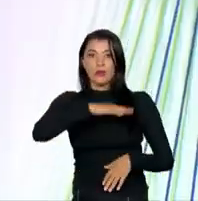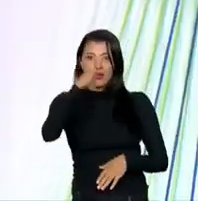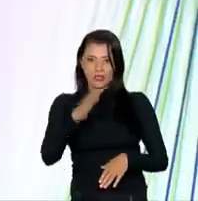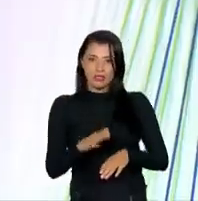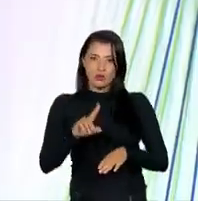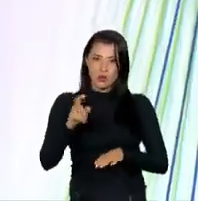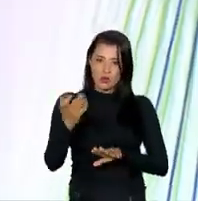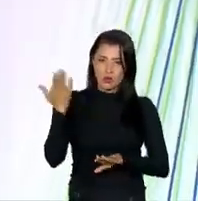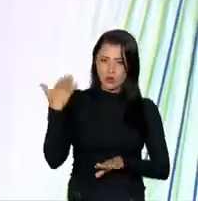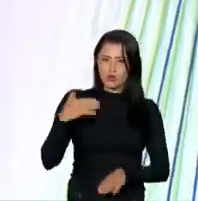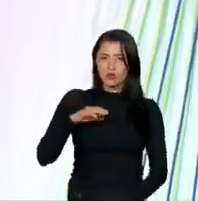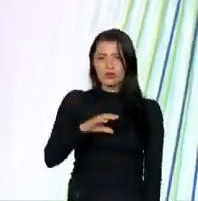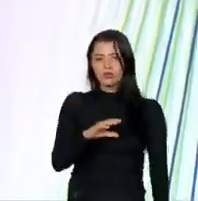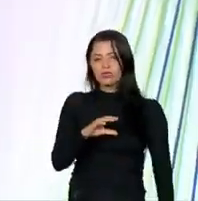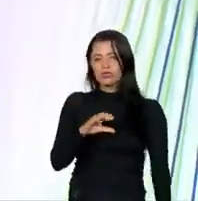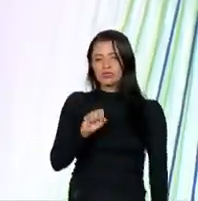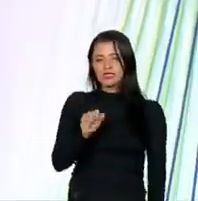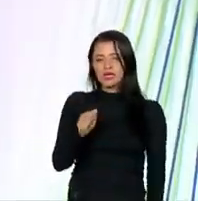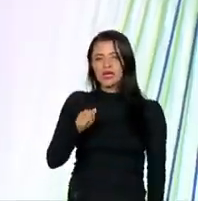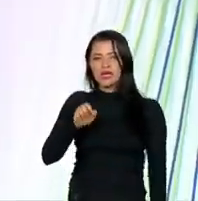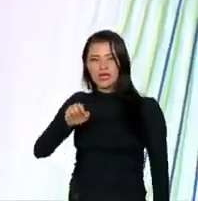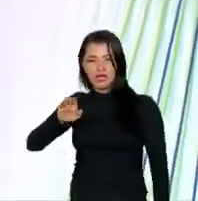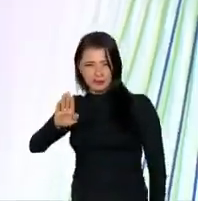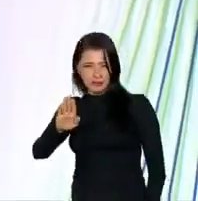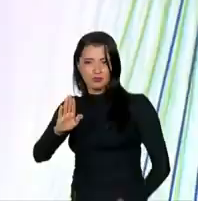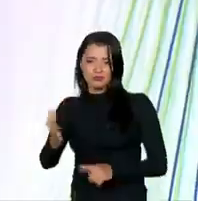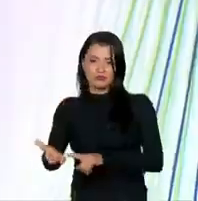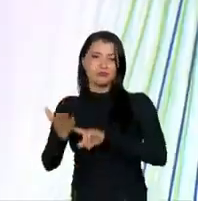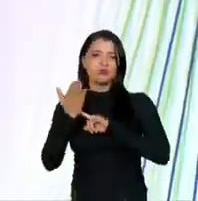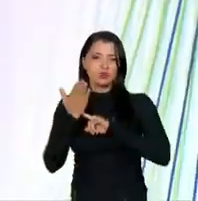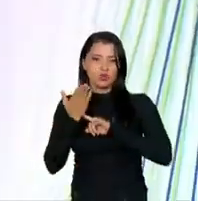SAEB, ele mostrou que